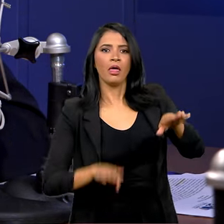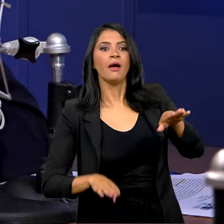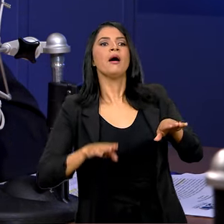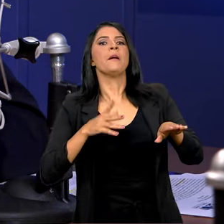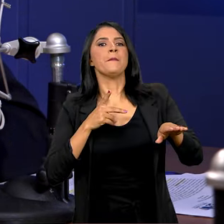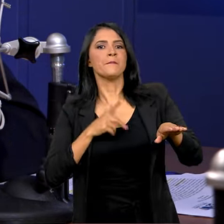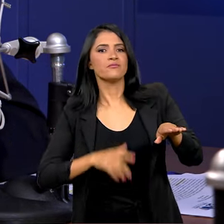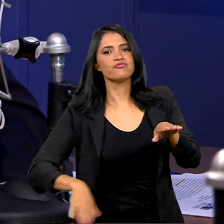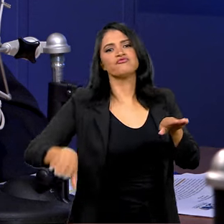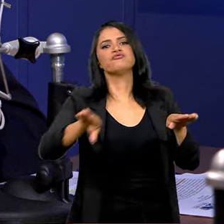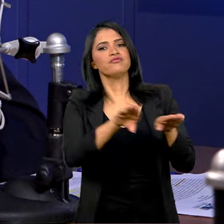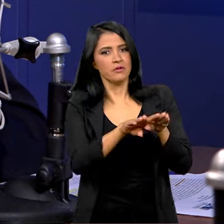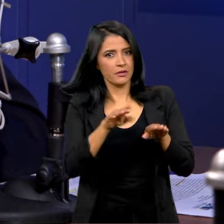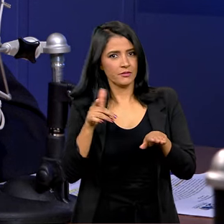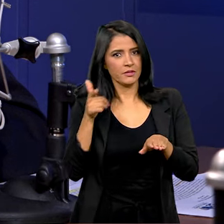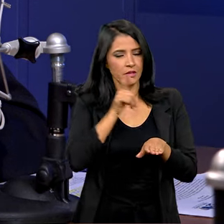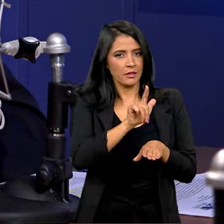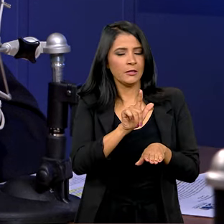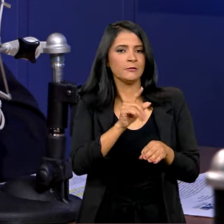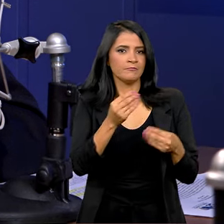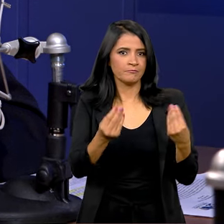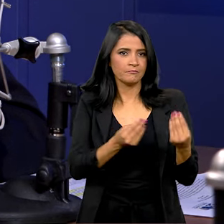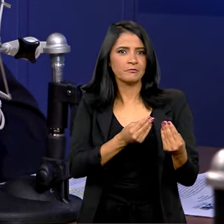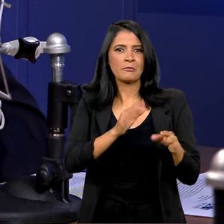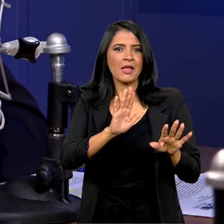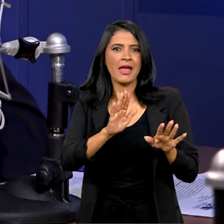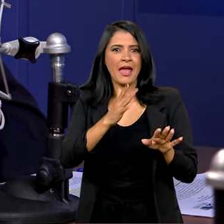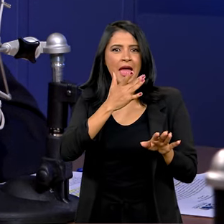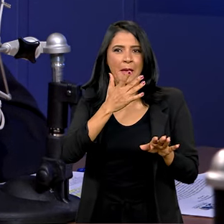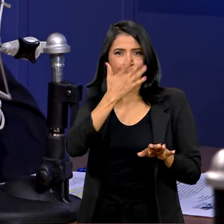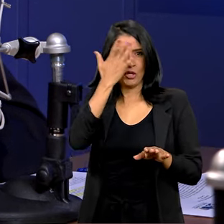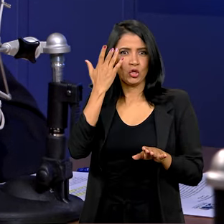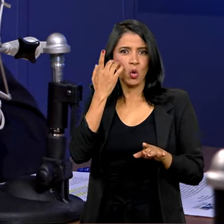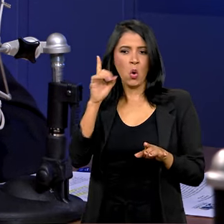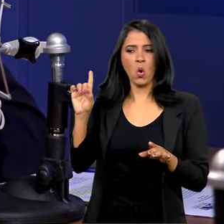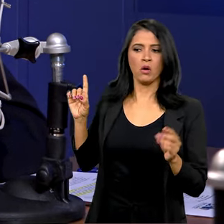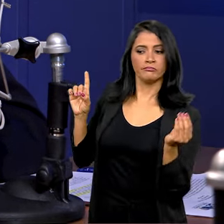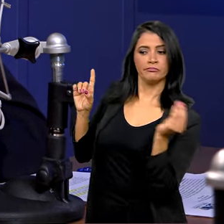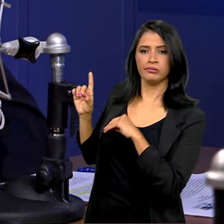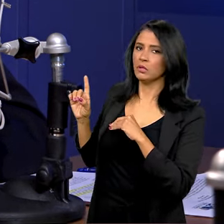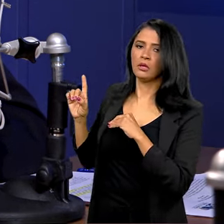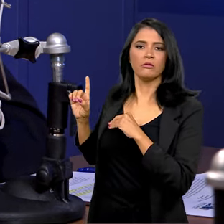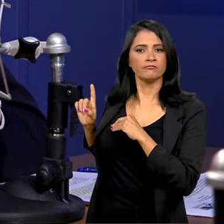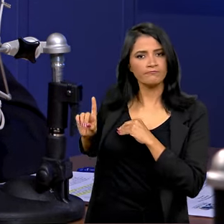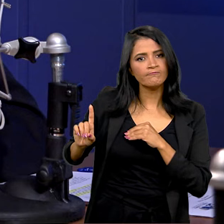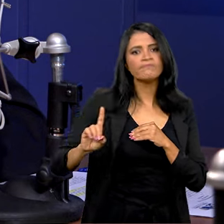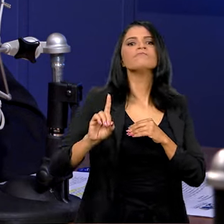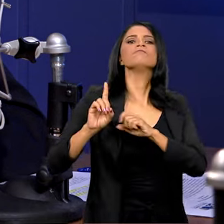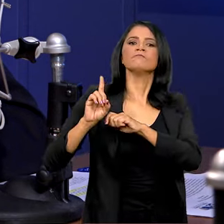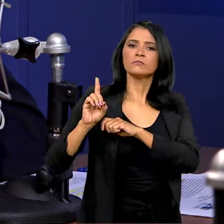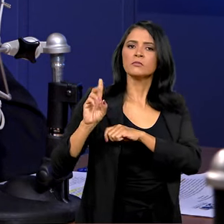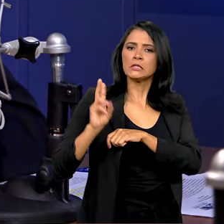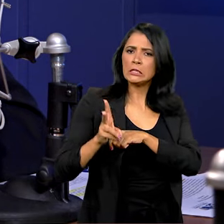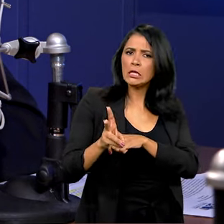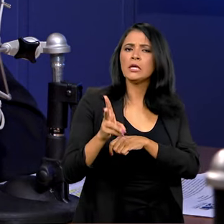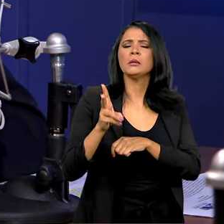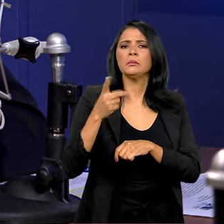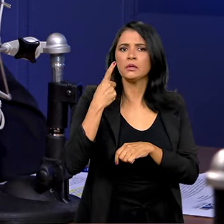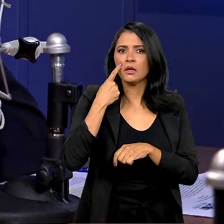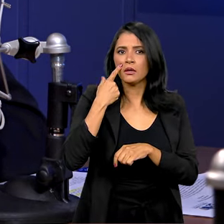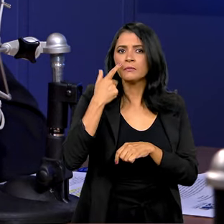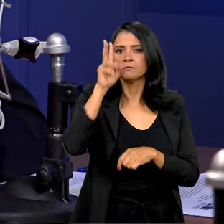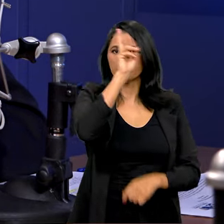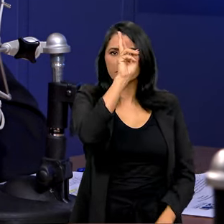desigualdades sociais uhum não deixando ninguém para trás e Lembrando que uma parte